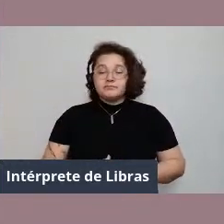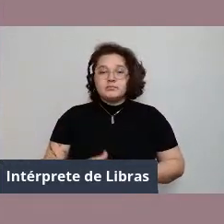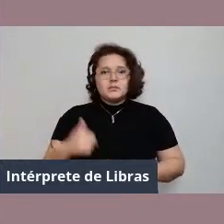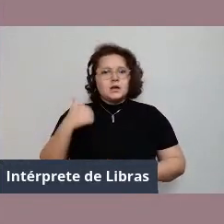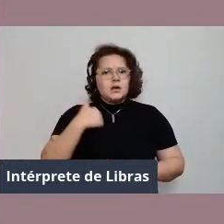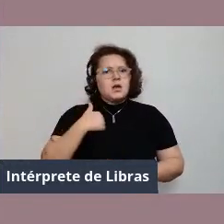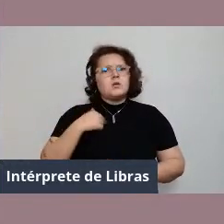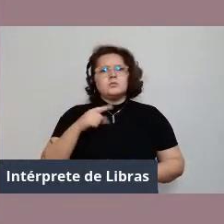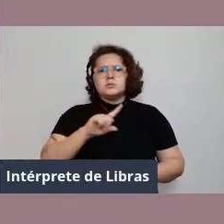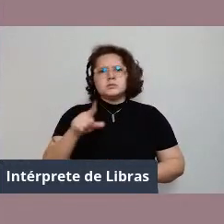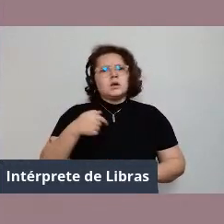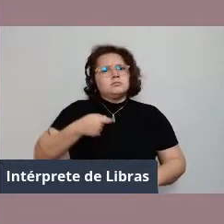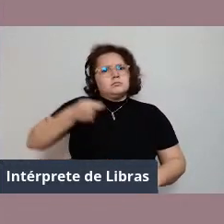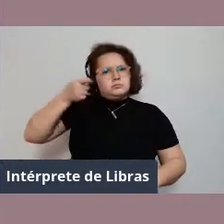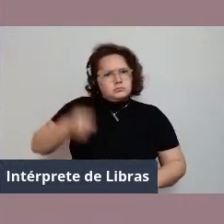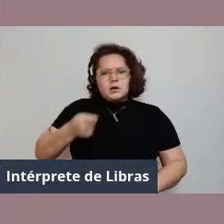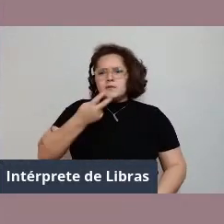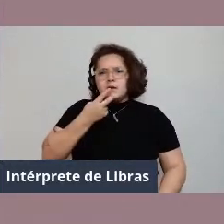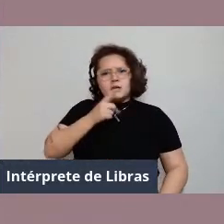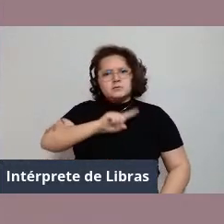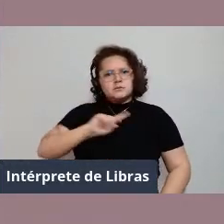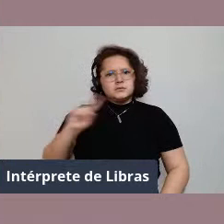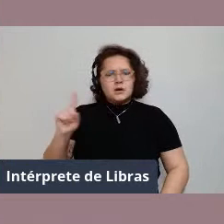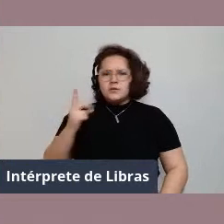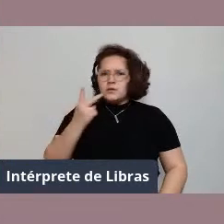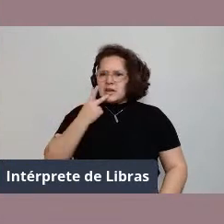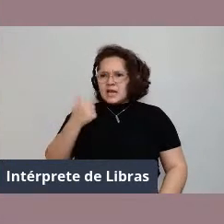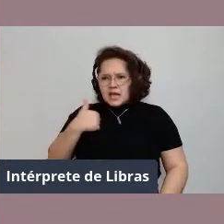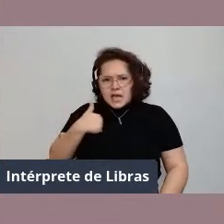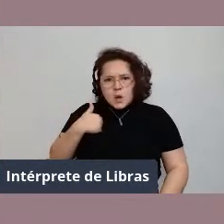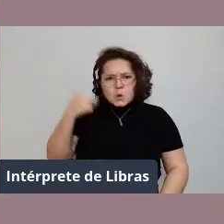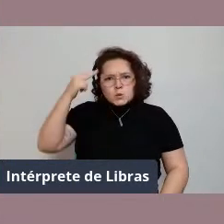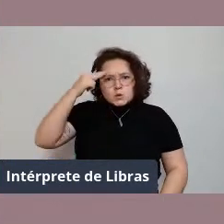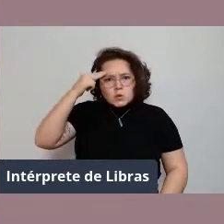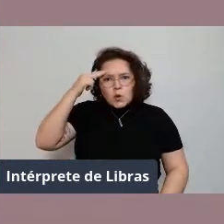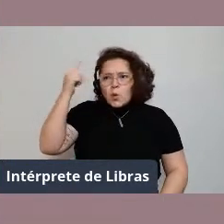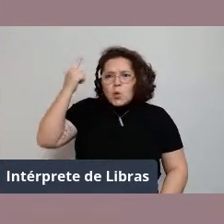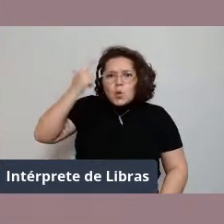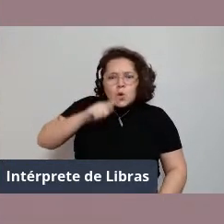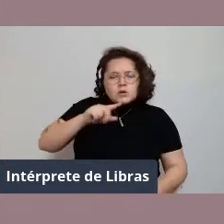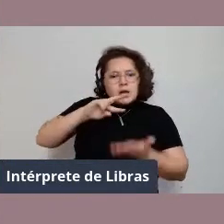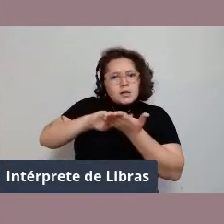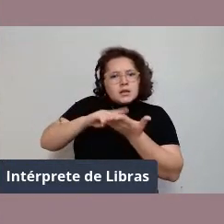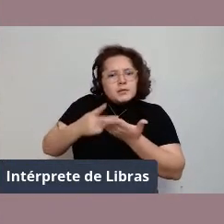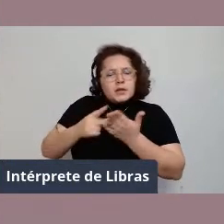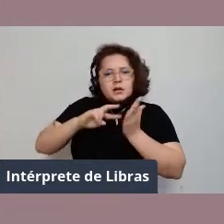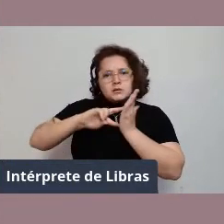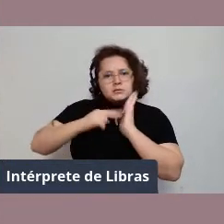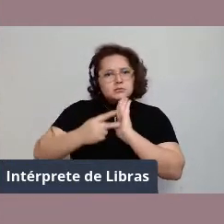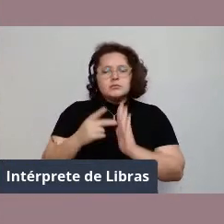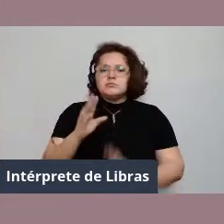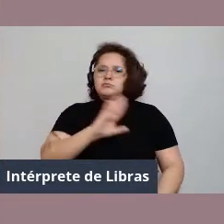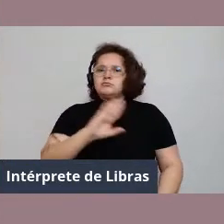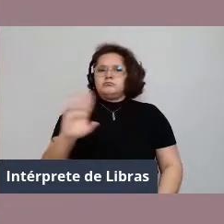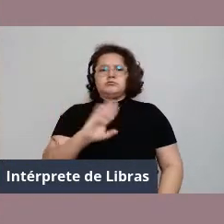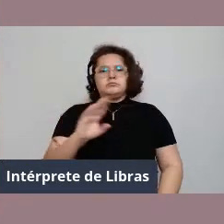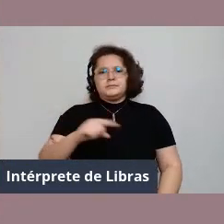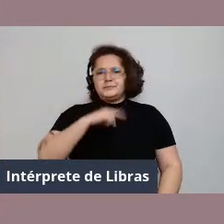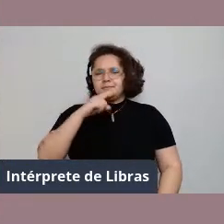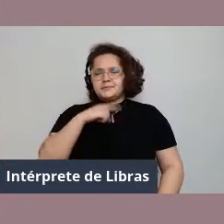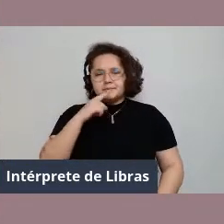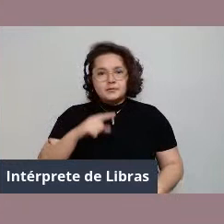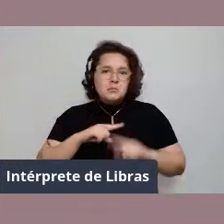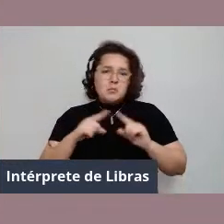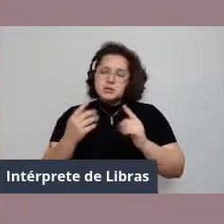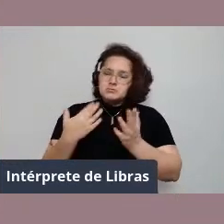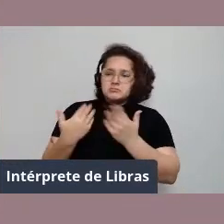Fiquei firme em minhas negativas no que se referia a interpretações do sonho ou à disposição para ajudar no texto. Mas